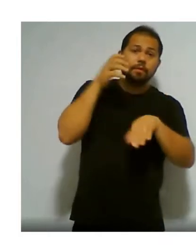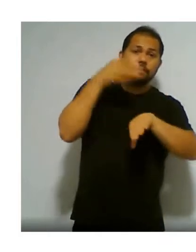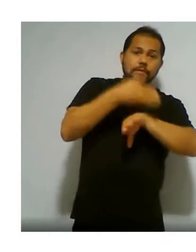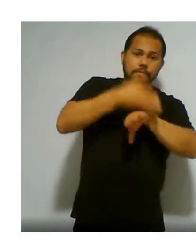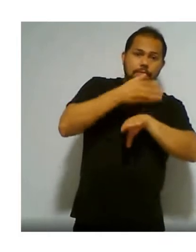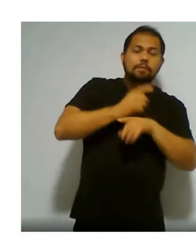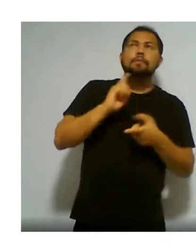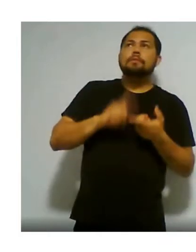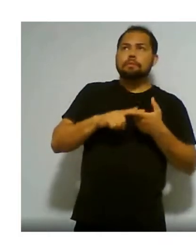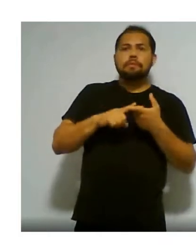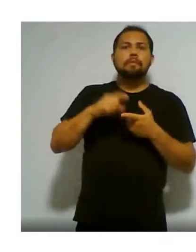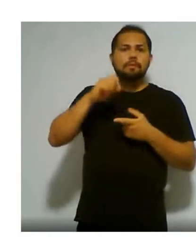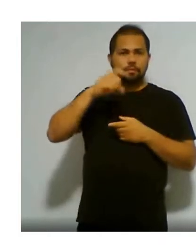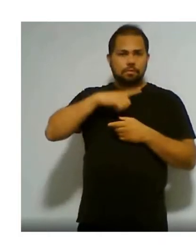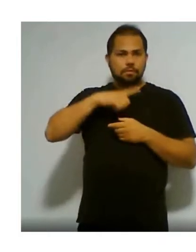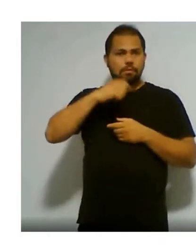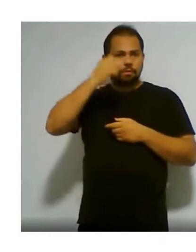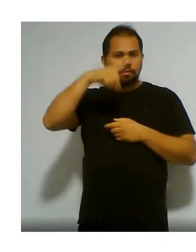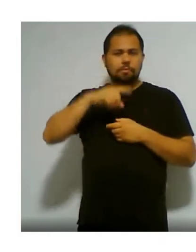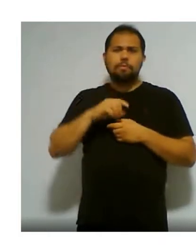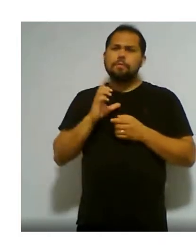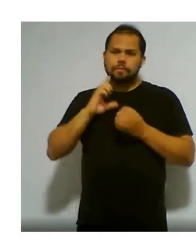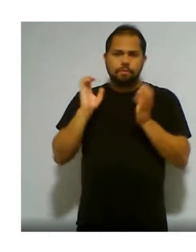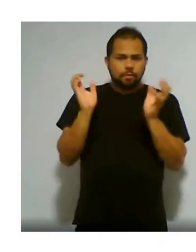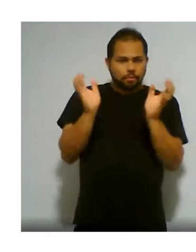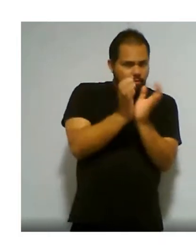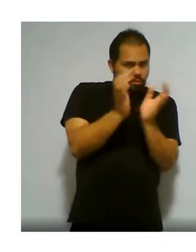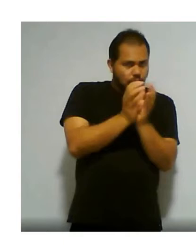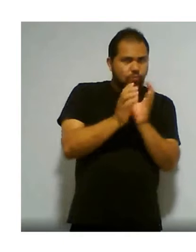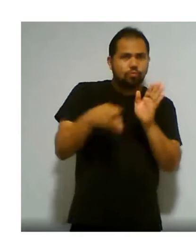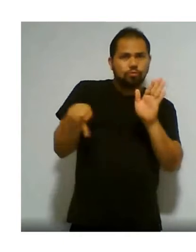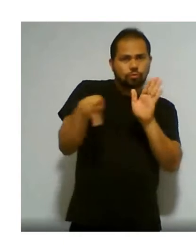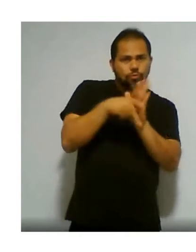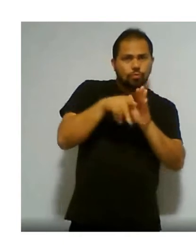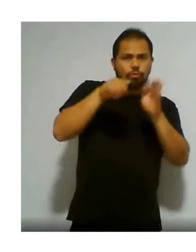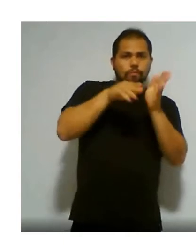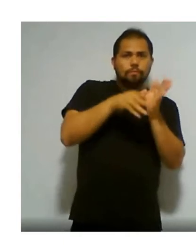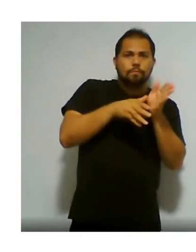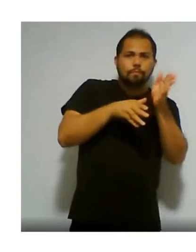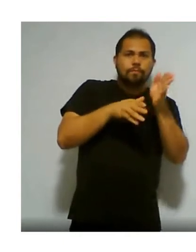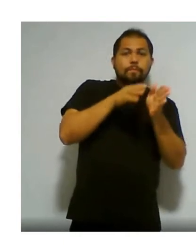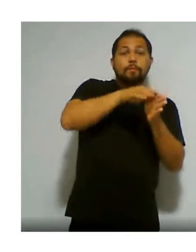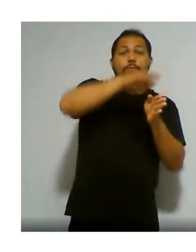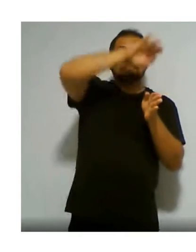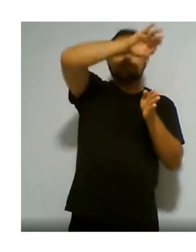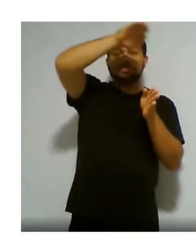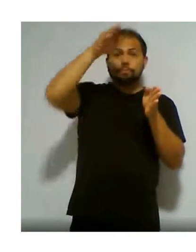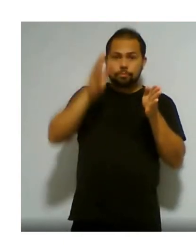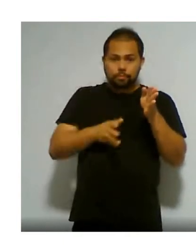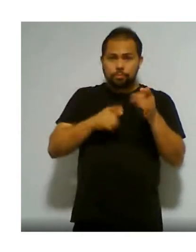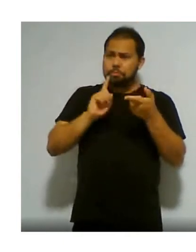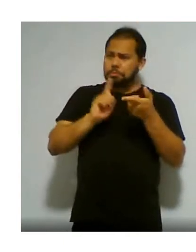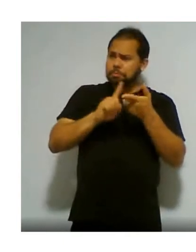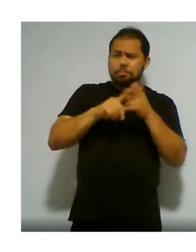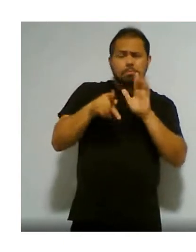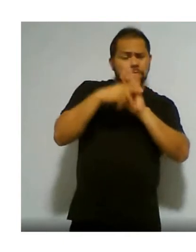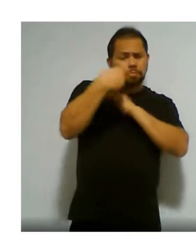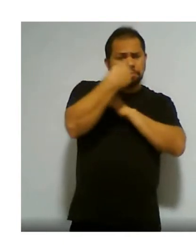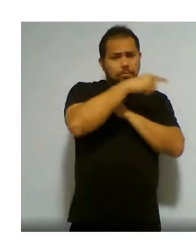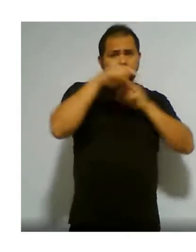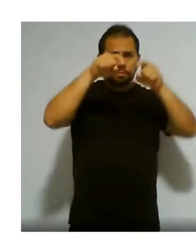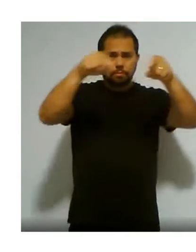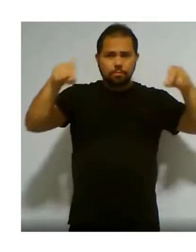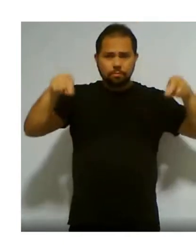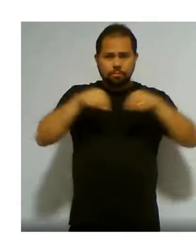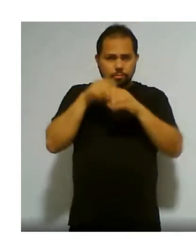Então você tem pelo menos esse conjunto nos gabinetes de hoje em dia. Inclusive lá do nosso laboratório não é diferente. Tem um botão liga e